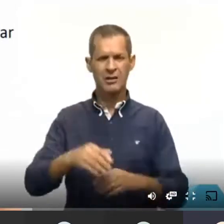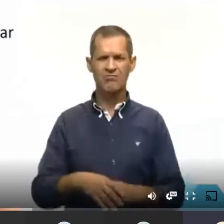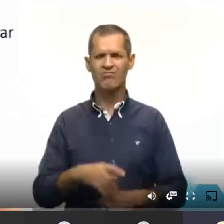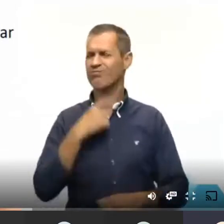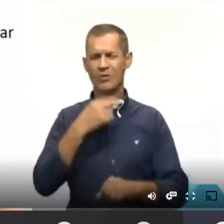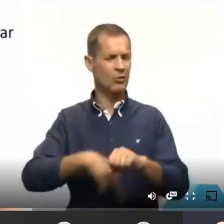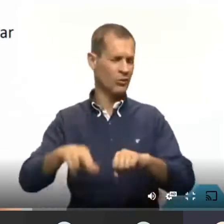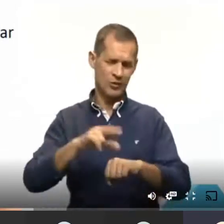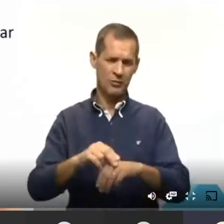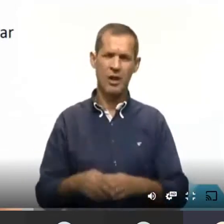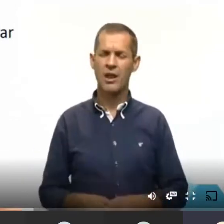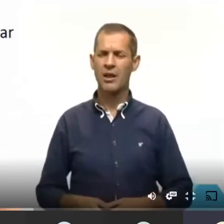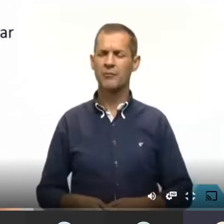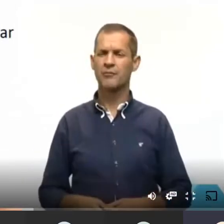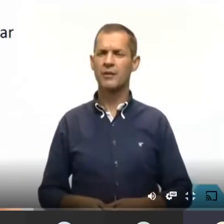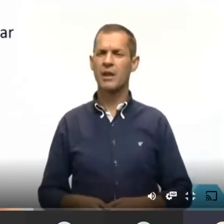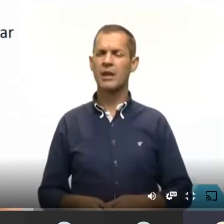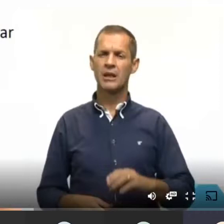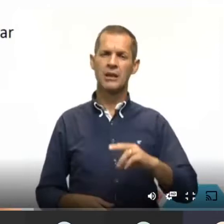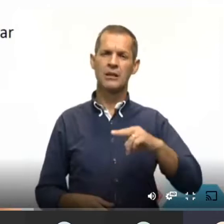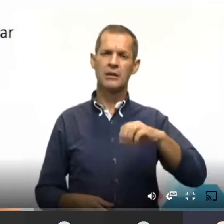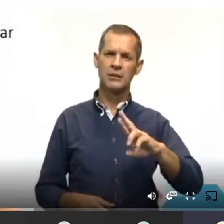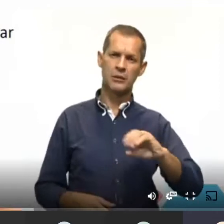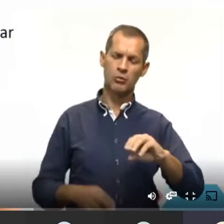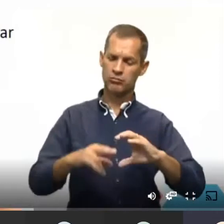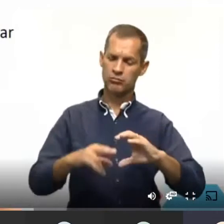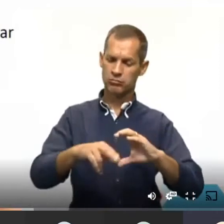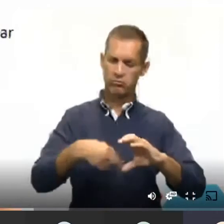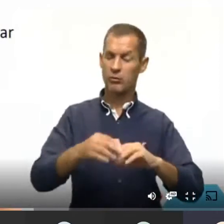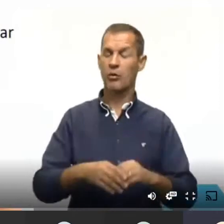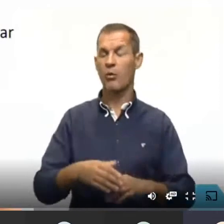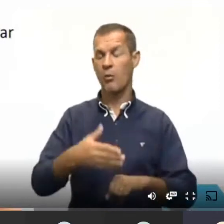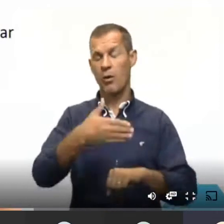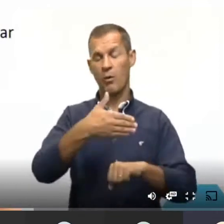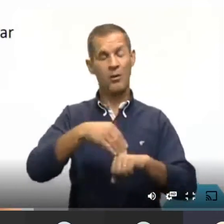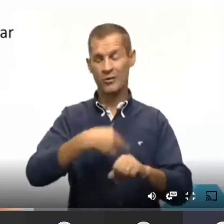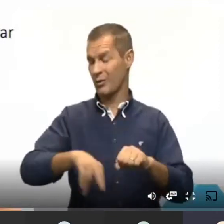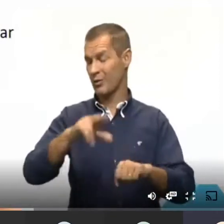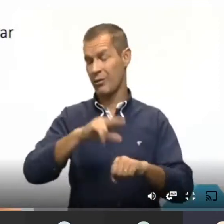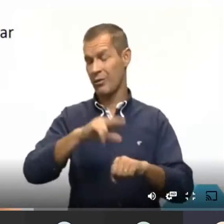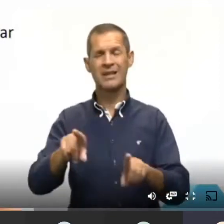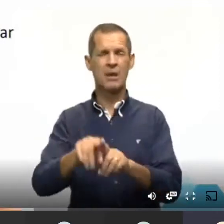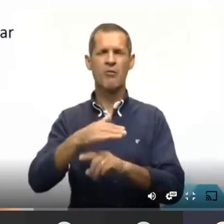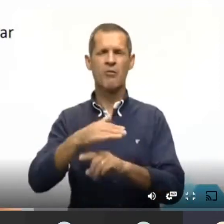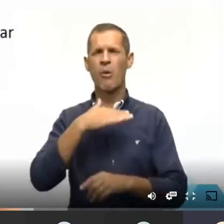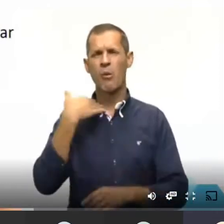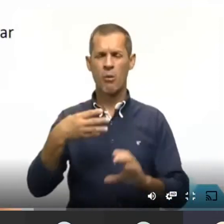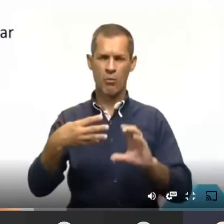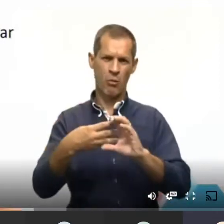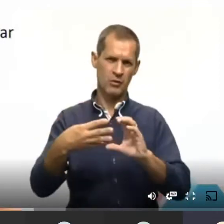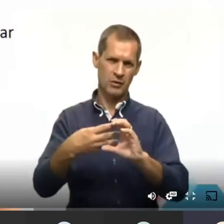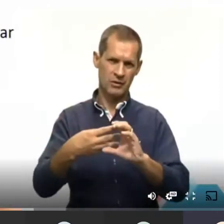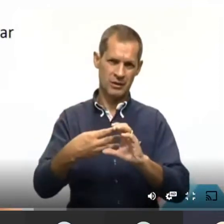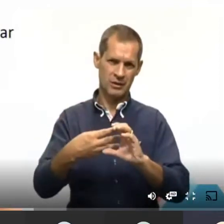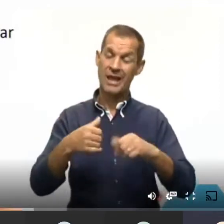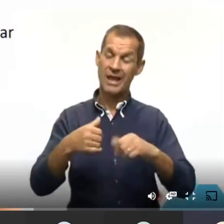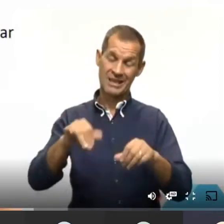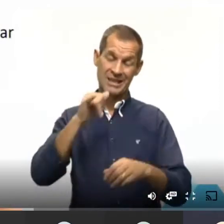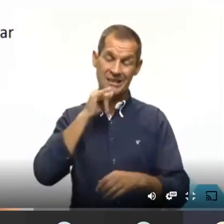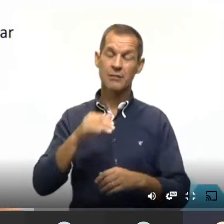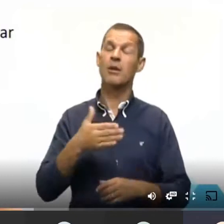lesões irreversíveis em neurônios, né? E como é uma lesão irreversível, vai causar morte celular.